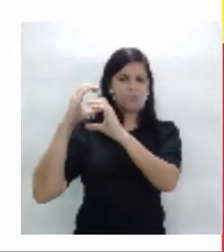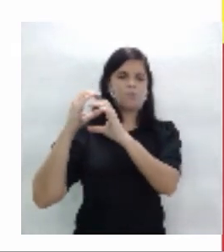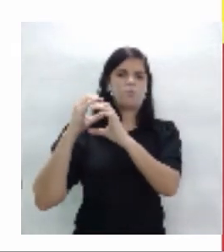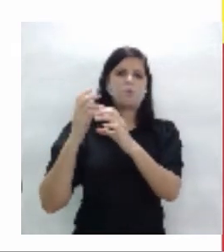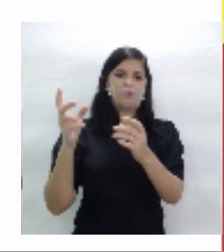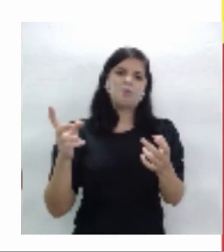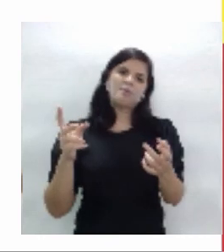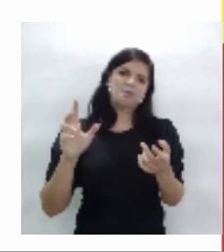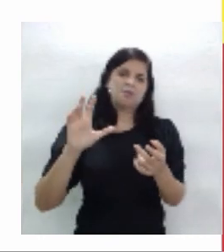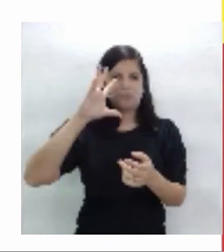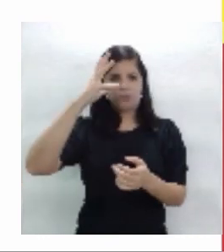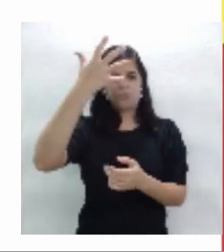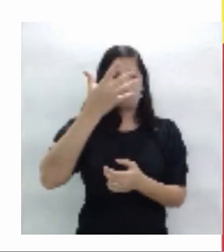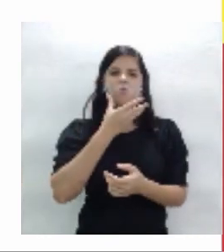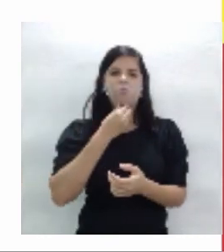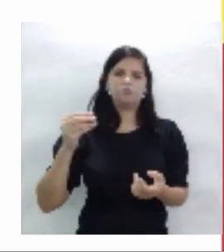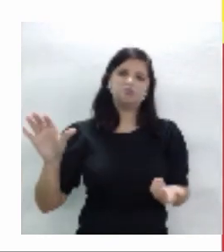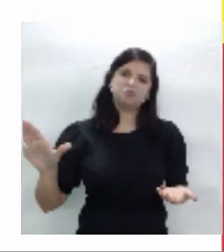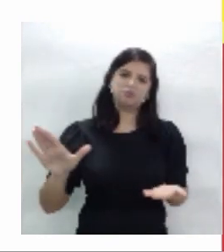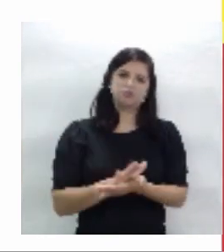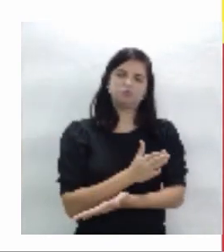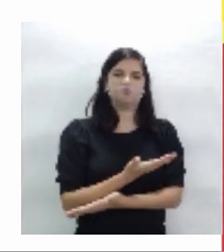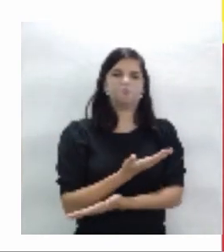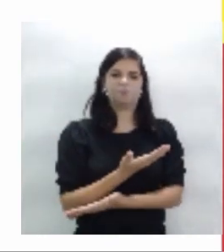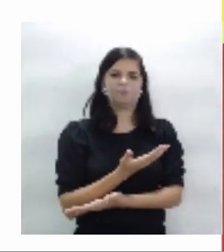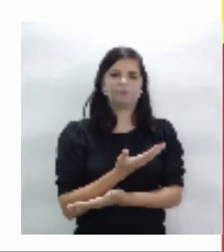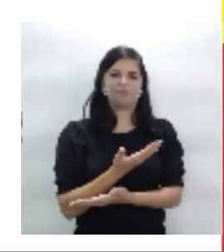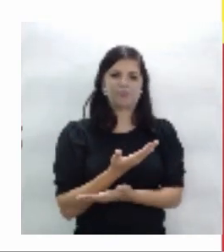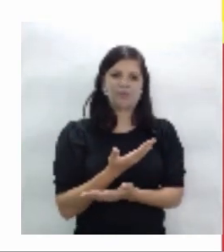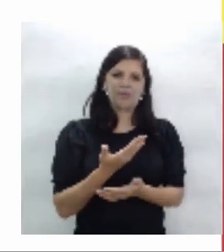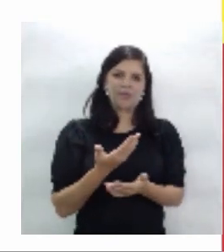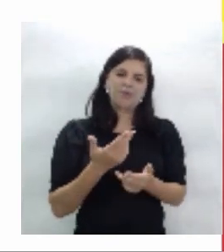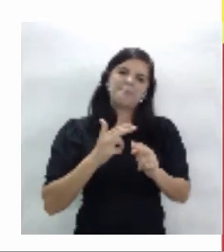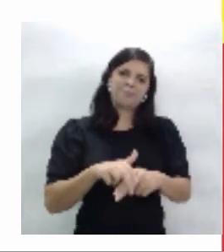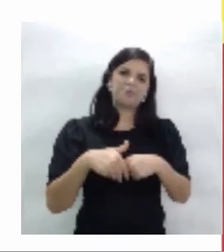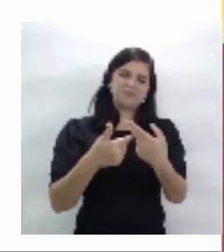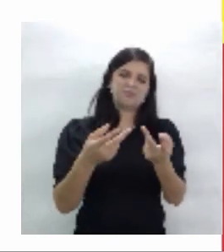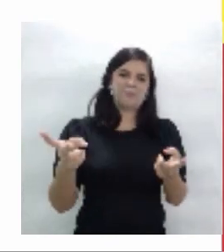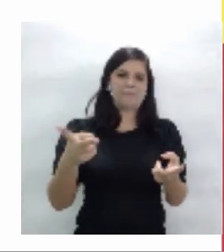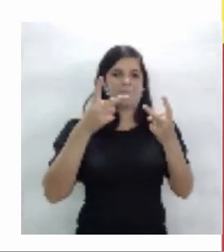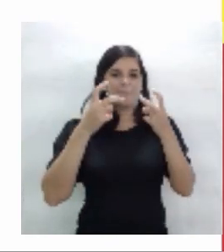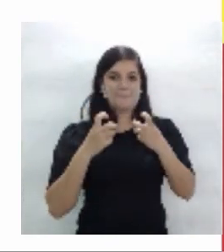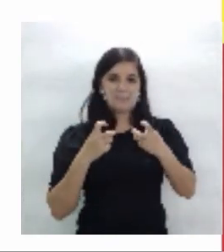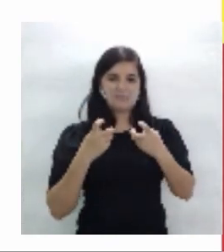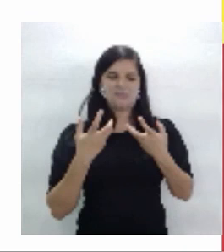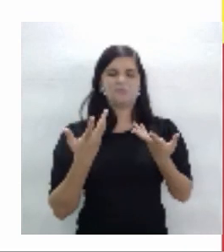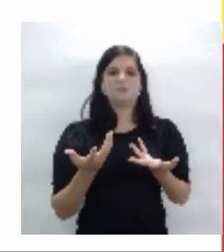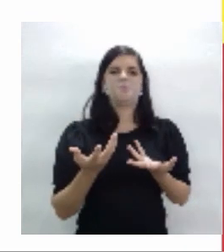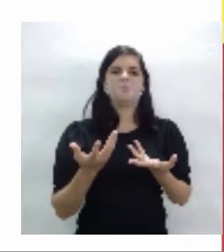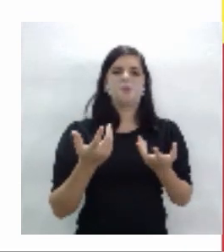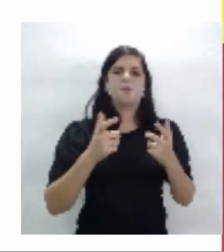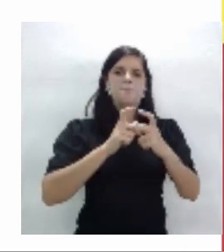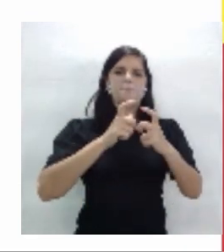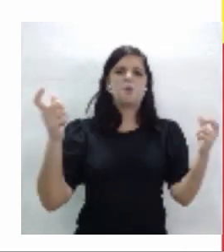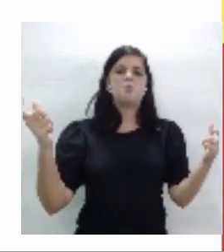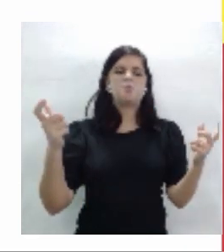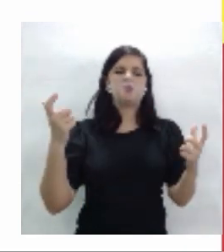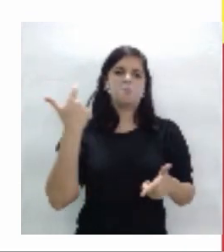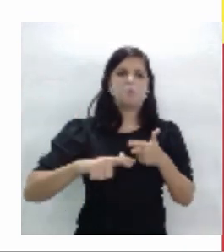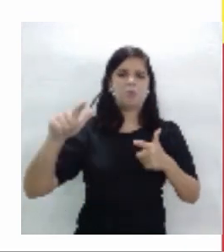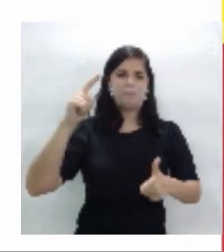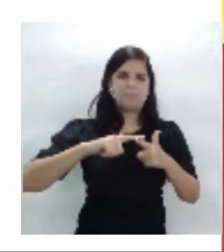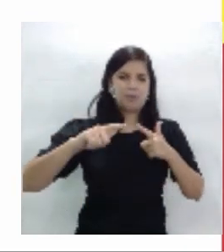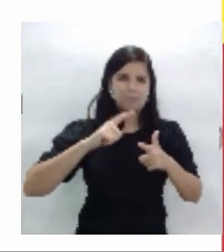por conta da destruição do homem, tá, gente? Então, é muito interessante a gente observar que a maioria